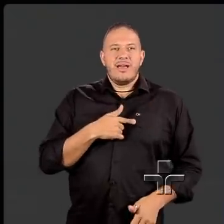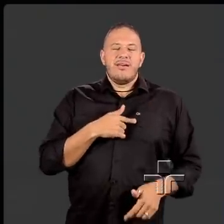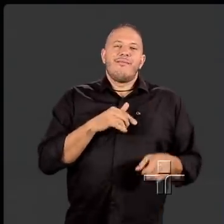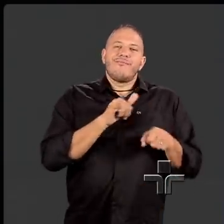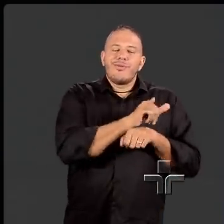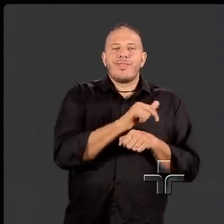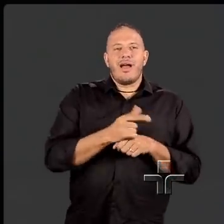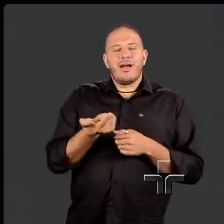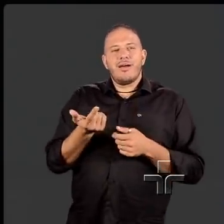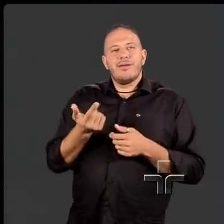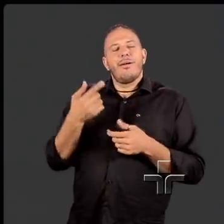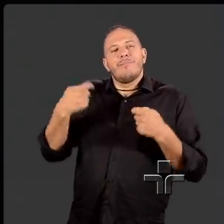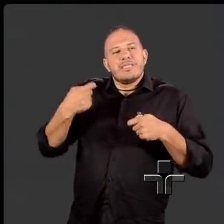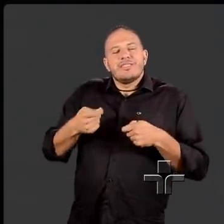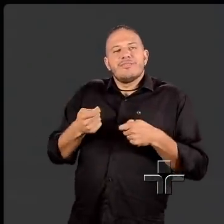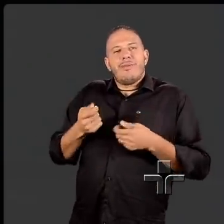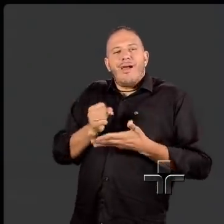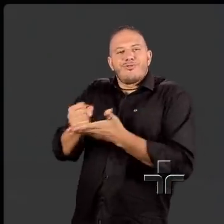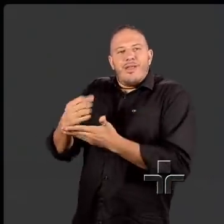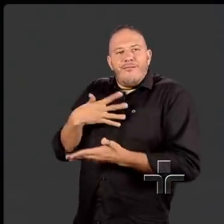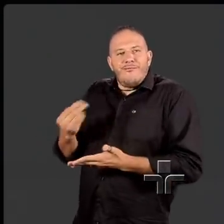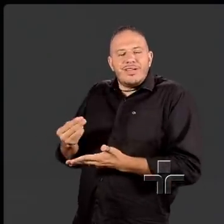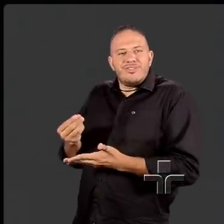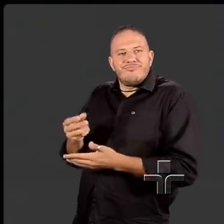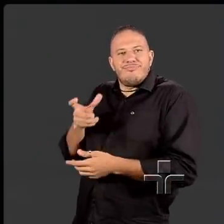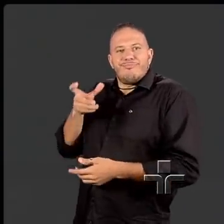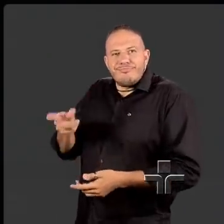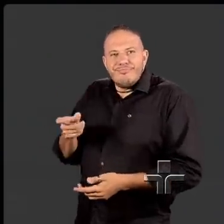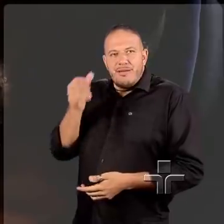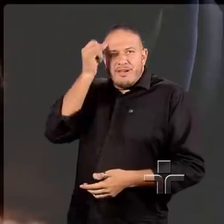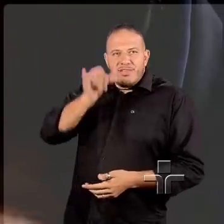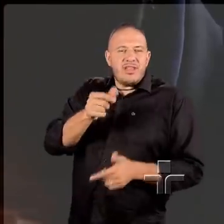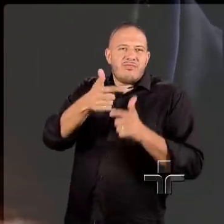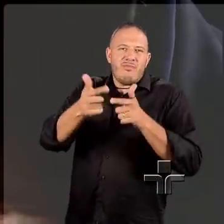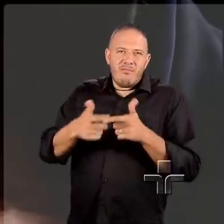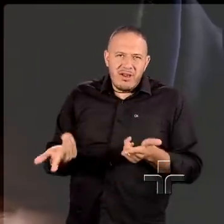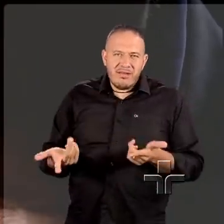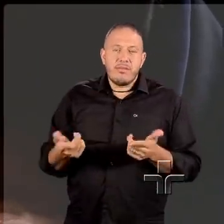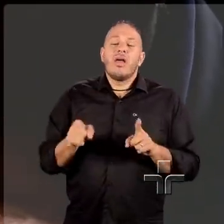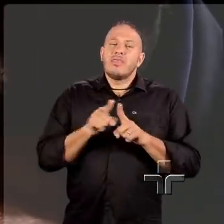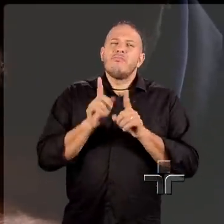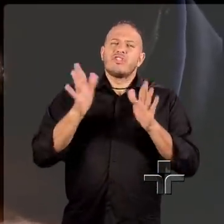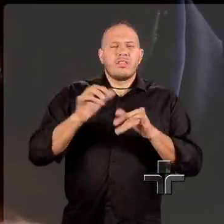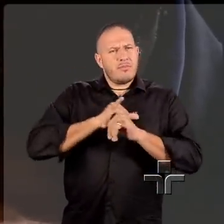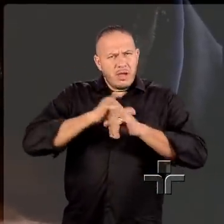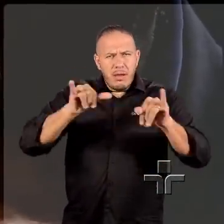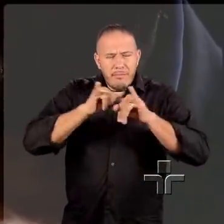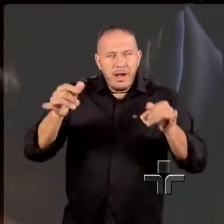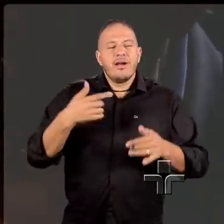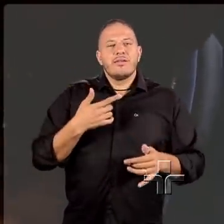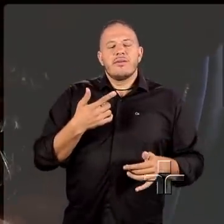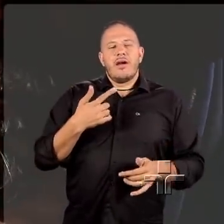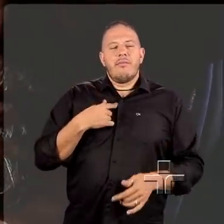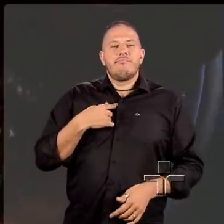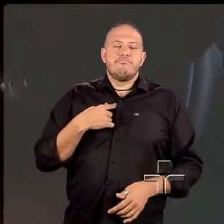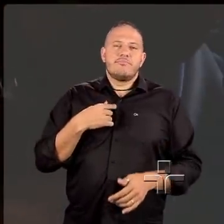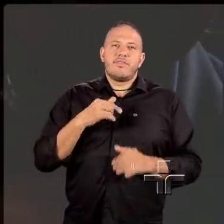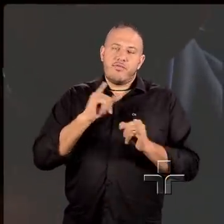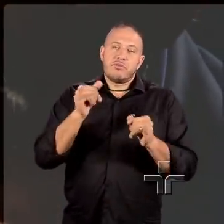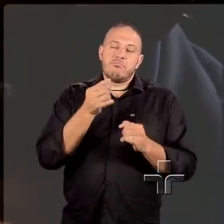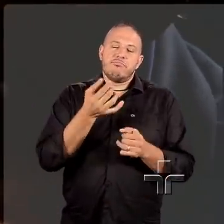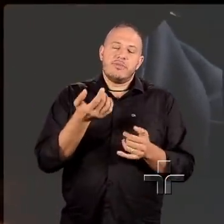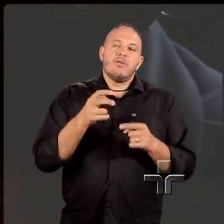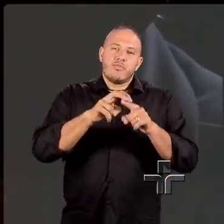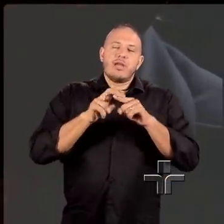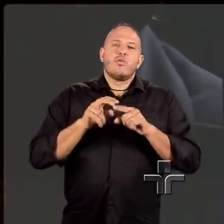pouquinho da água que está batendo no nariz, para não se afogar. Também houve uma campanha antivacinal que foi um fruto de